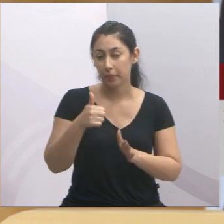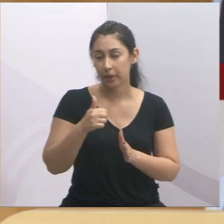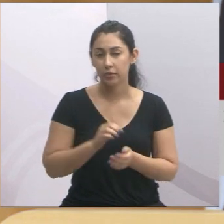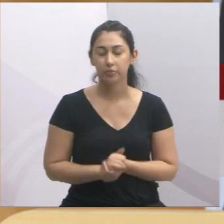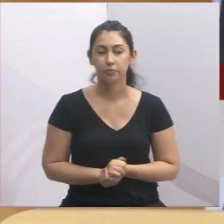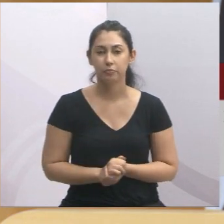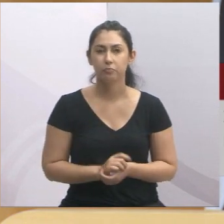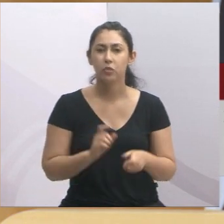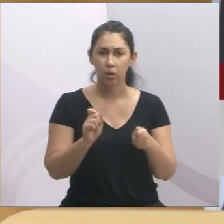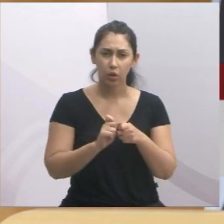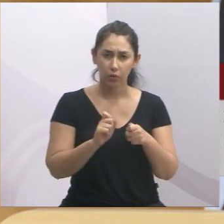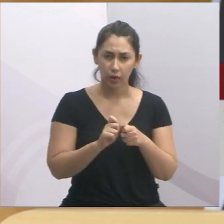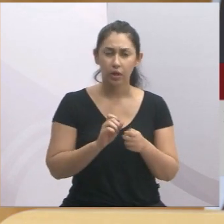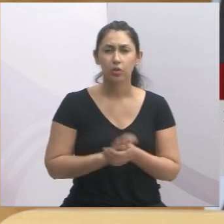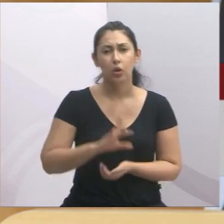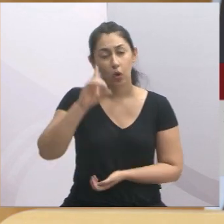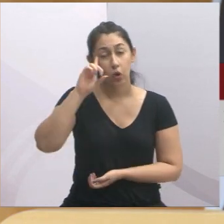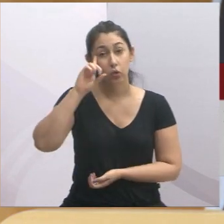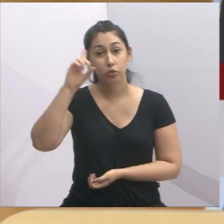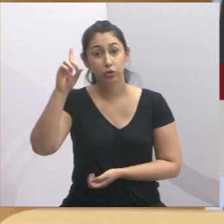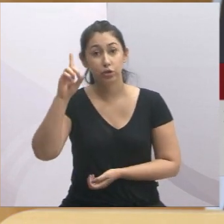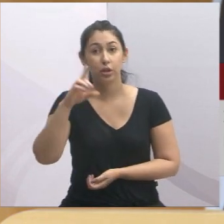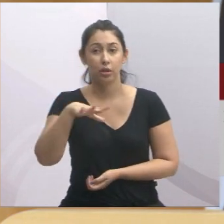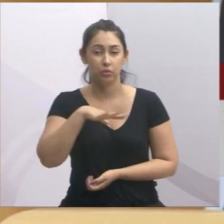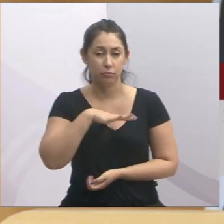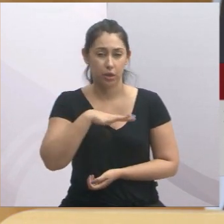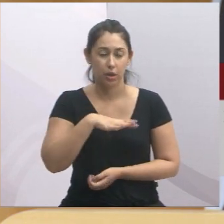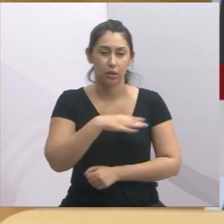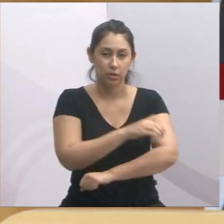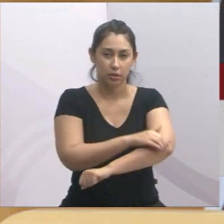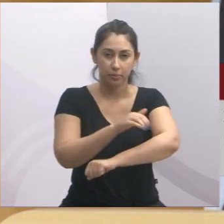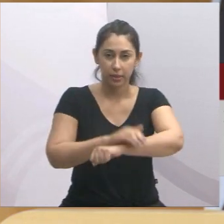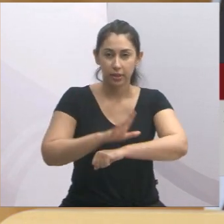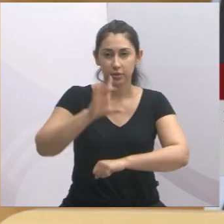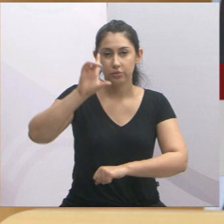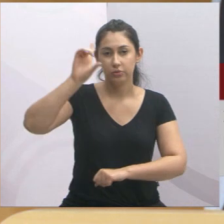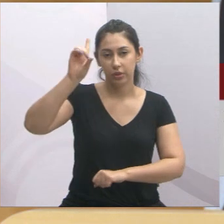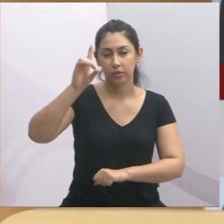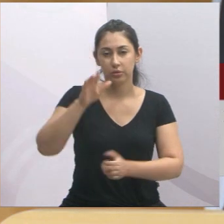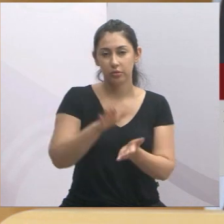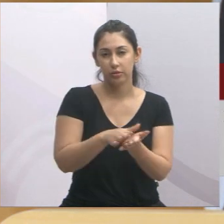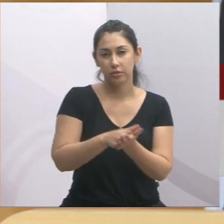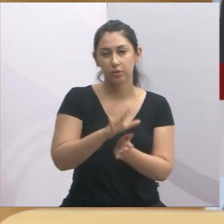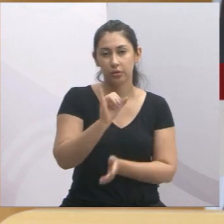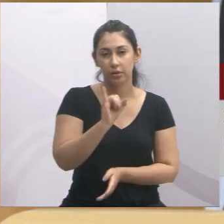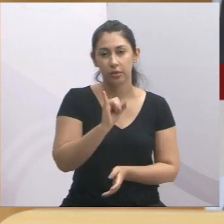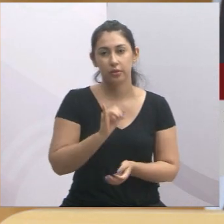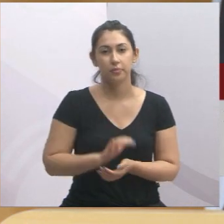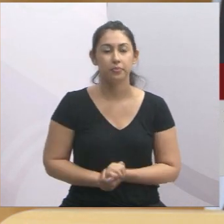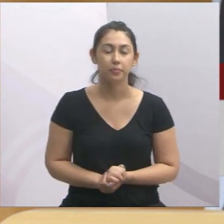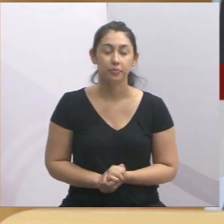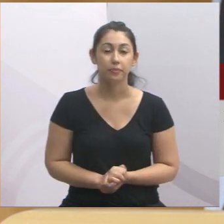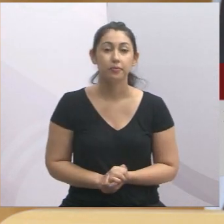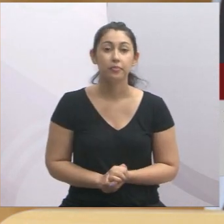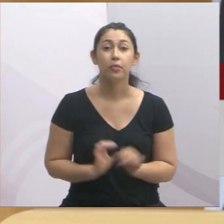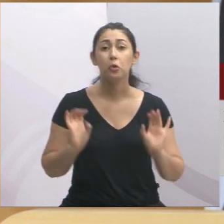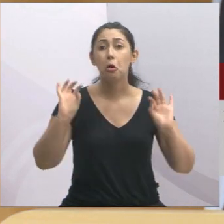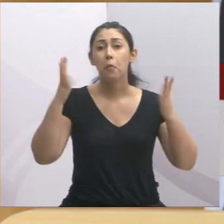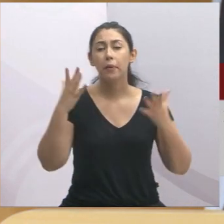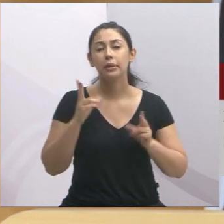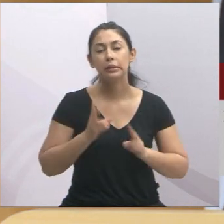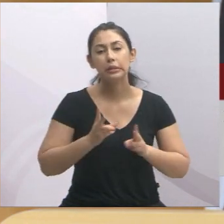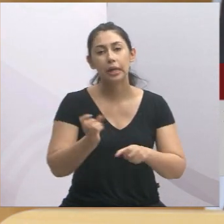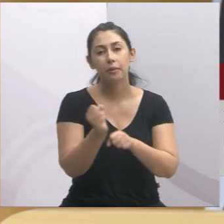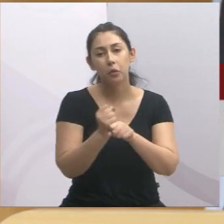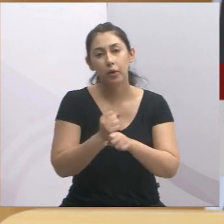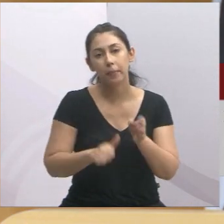fica instituído o Dia Municipal da Assembleia de Deus, Ministério de Madureira, na cidade de Jacareí, a ser comemorado anualmente